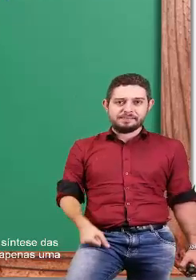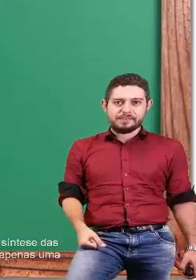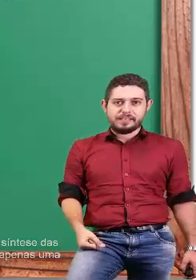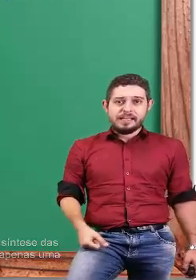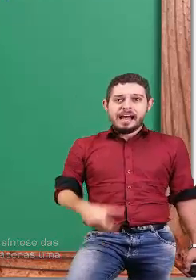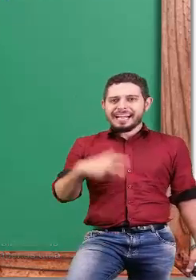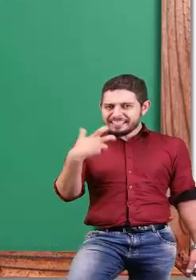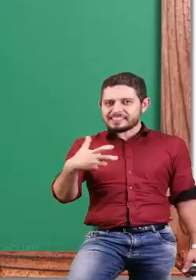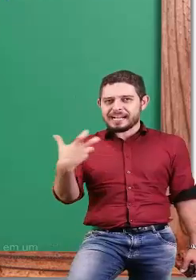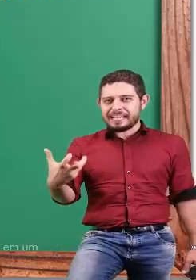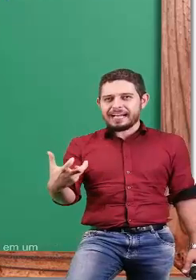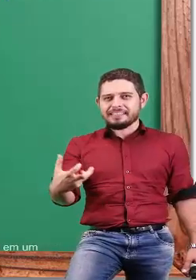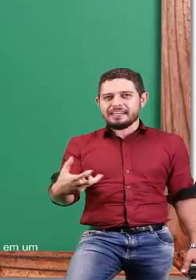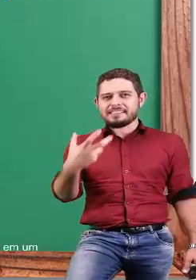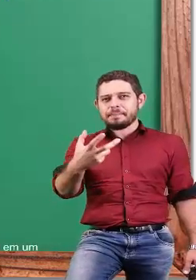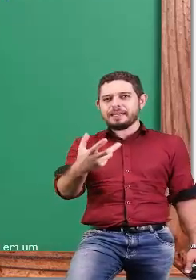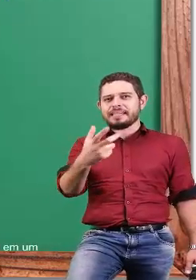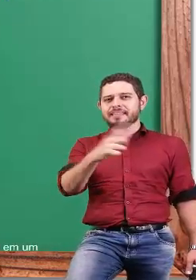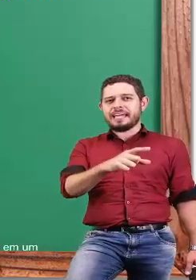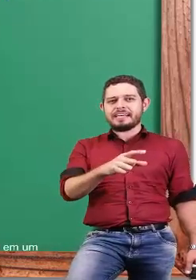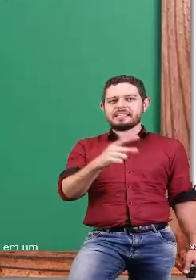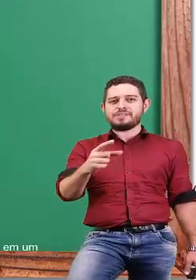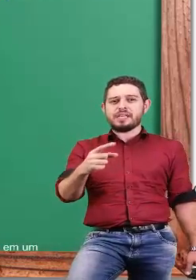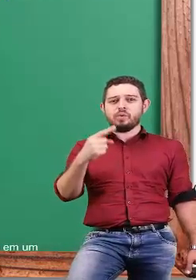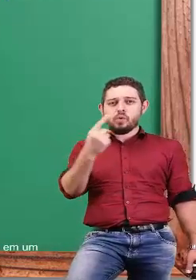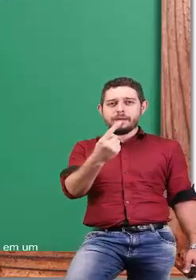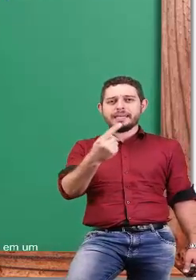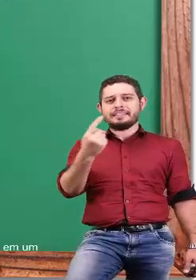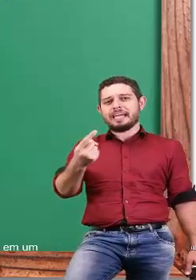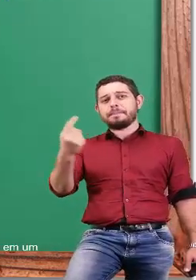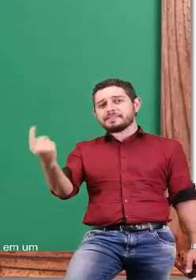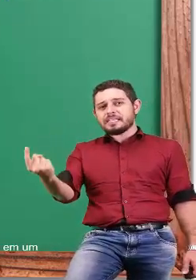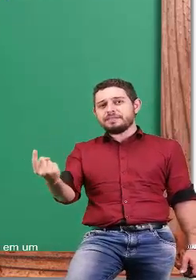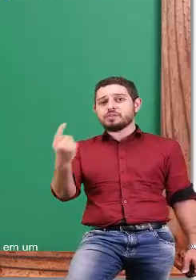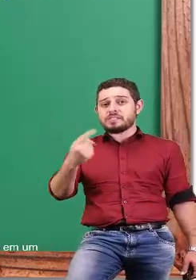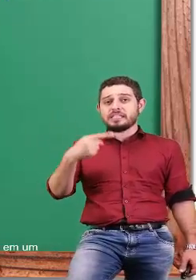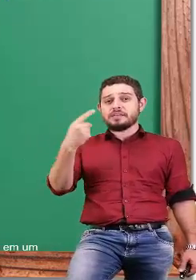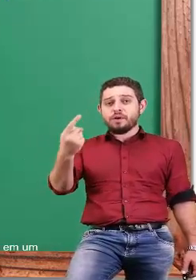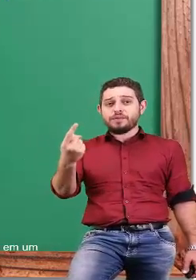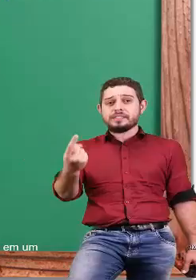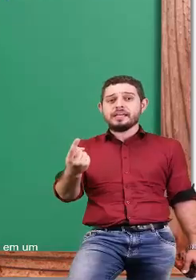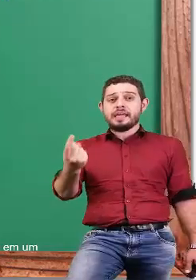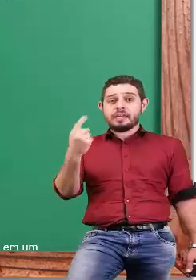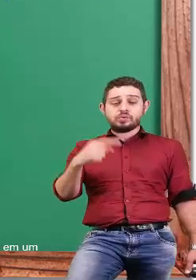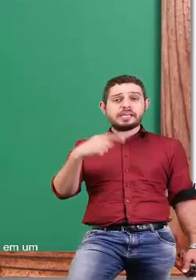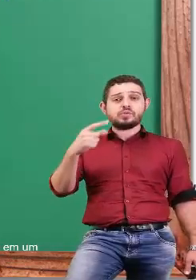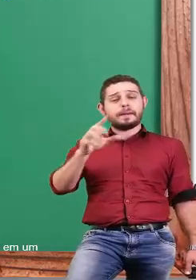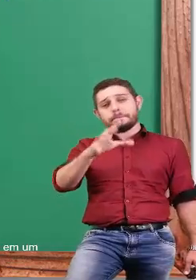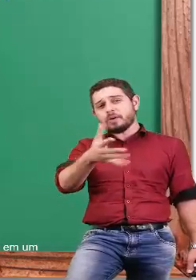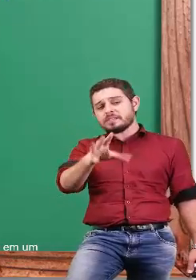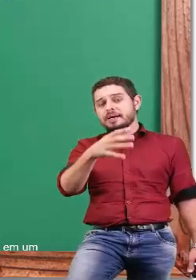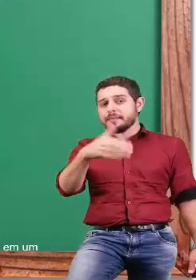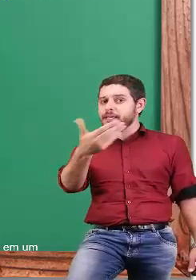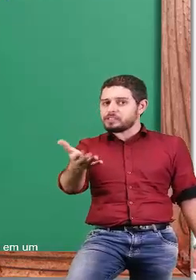tese. A grande sacada é saber que a tese deve ser uma ideia passível de ser desenvolvida em um texto